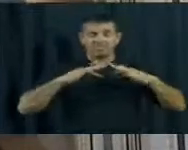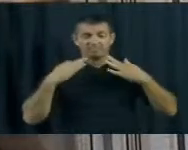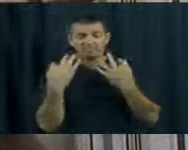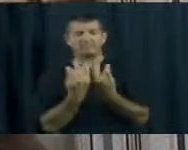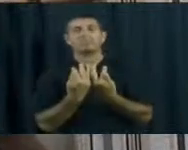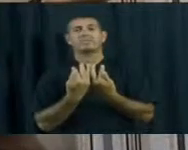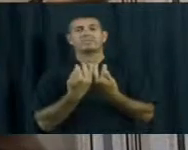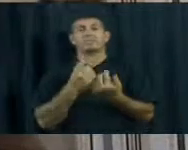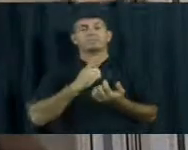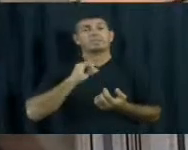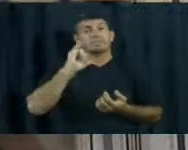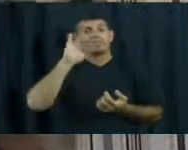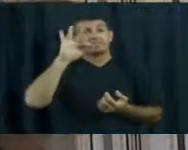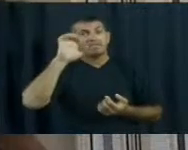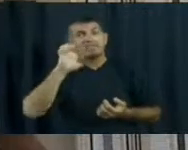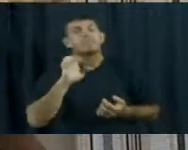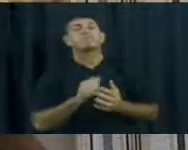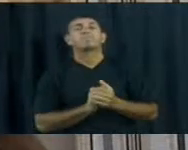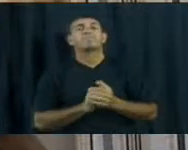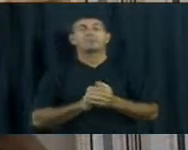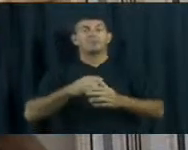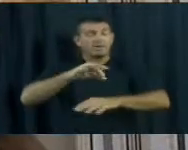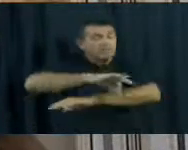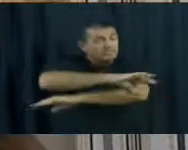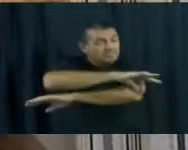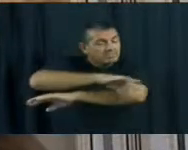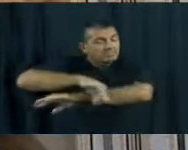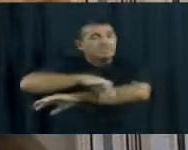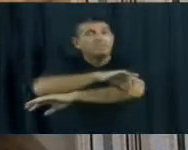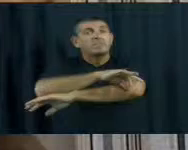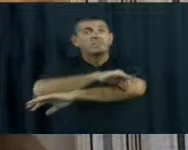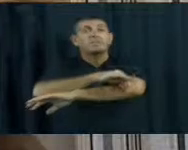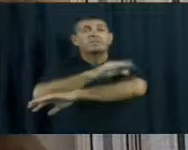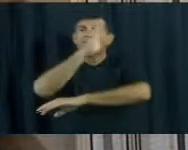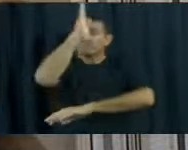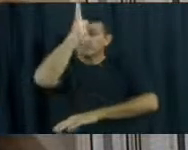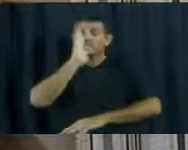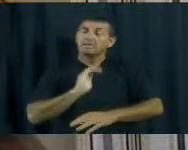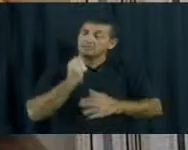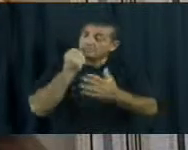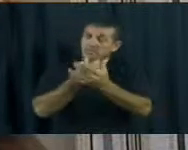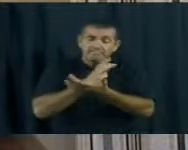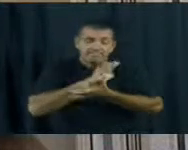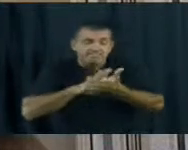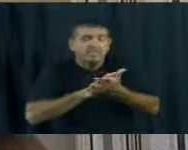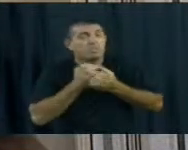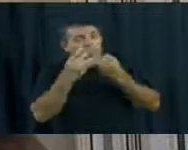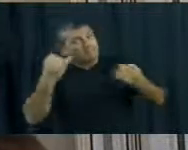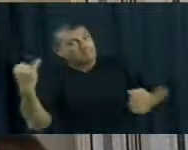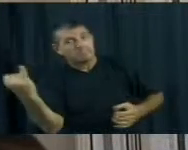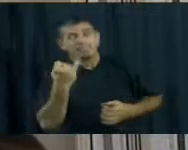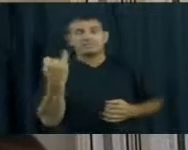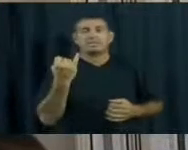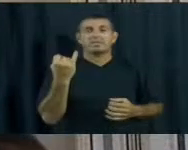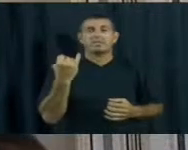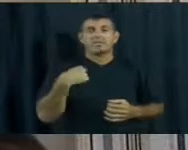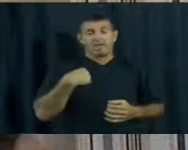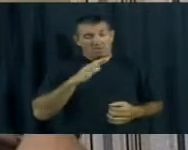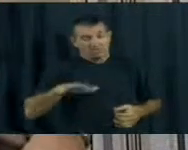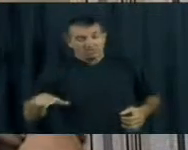curso gratuito, né, de engenharia no IFE. Então isso é muito importante. Eu, quando criança, não